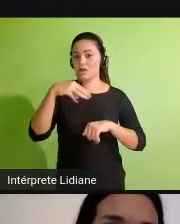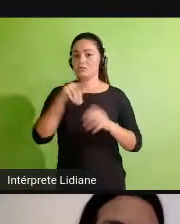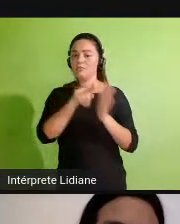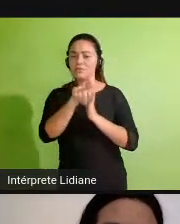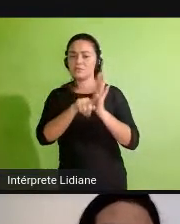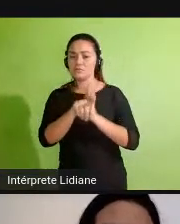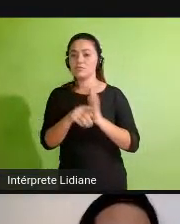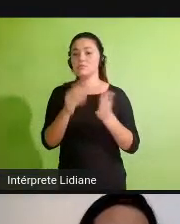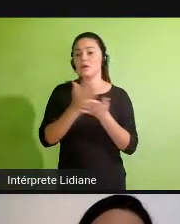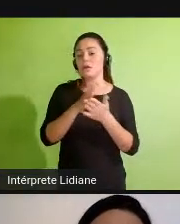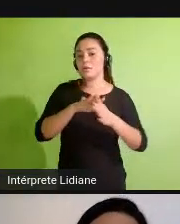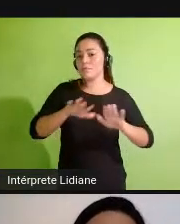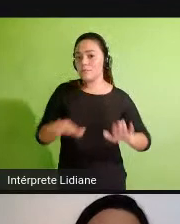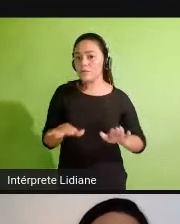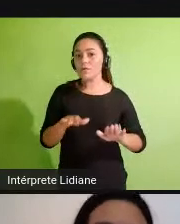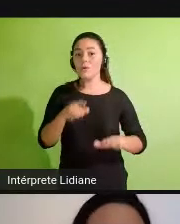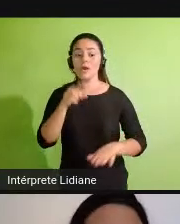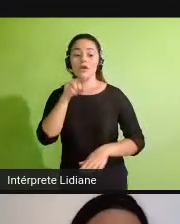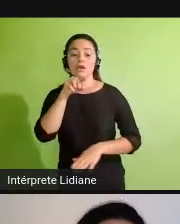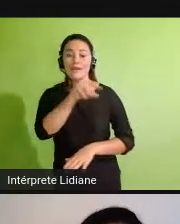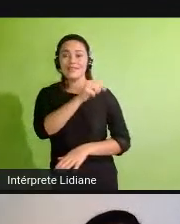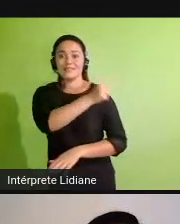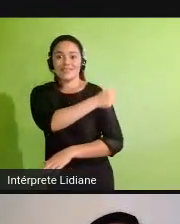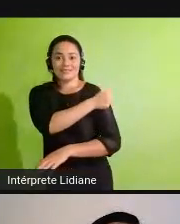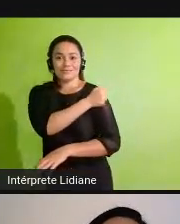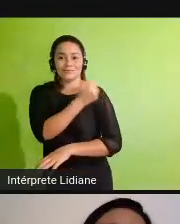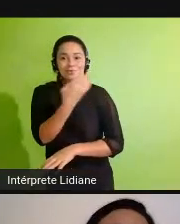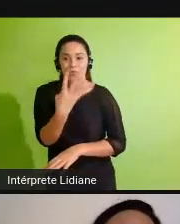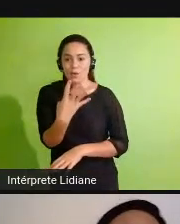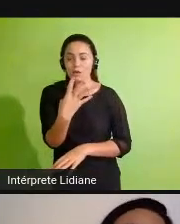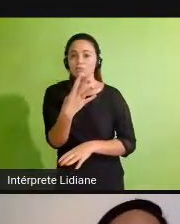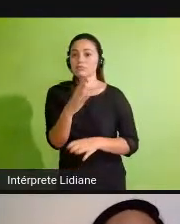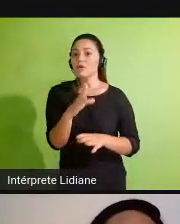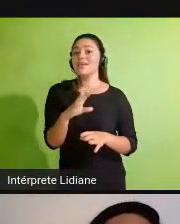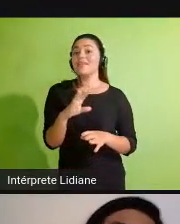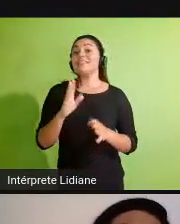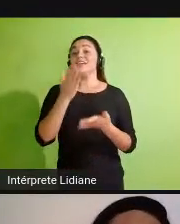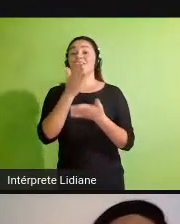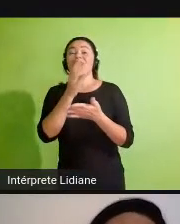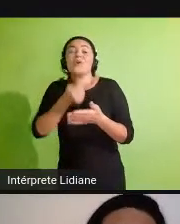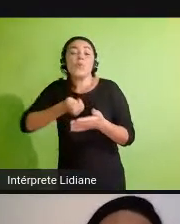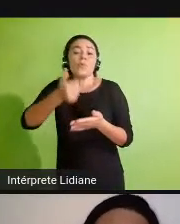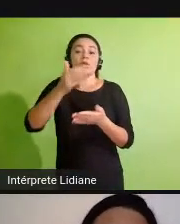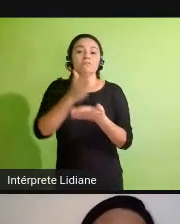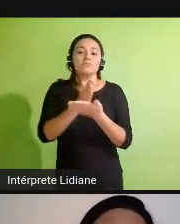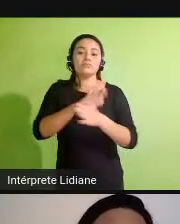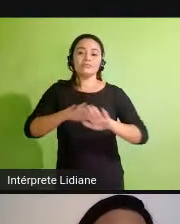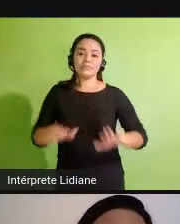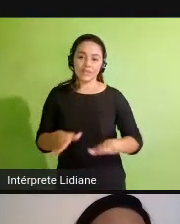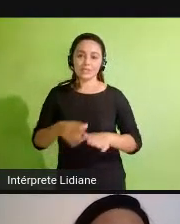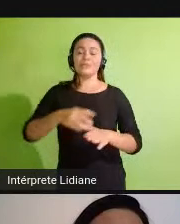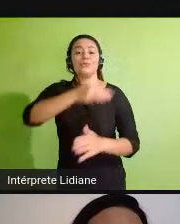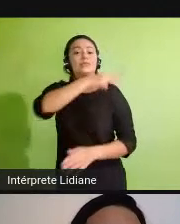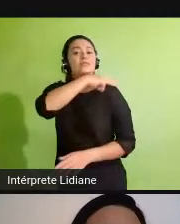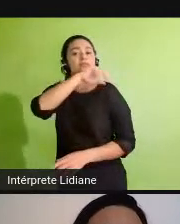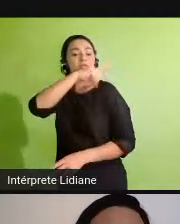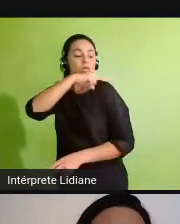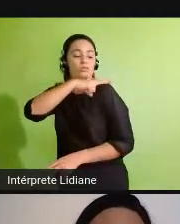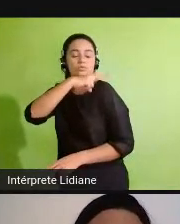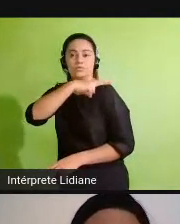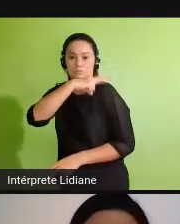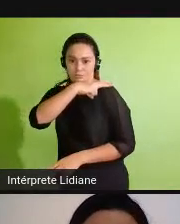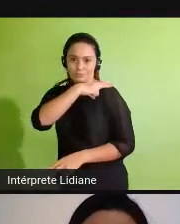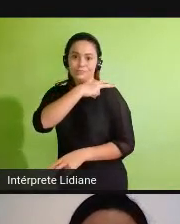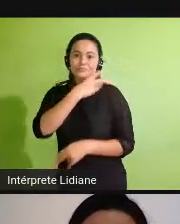nesse retorno, né, das atividades, eles já devem estar prestes a concluir o curso, porque em setembro completa um ano que